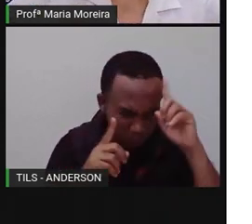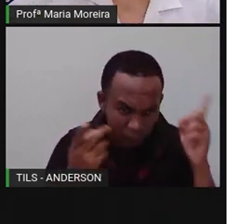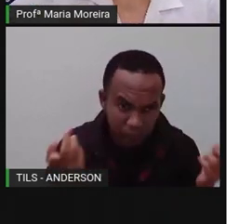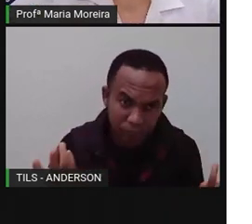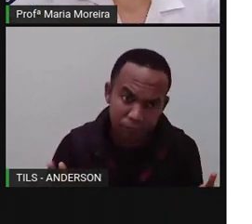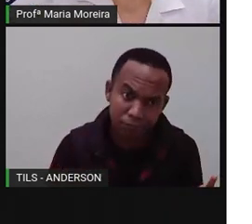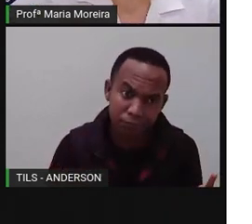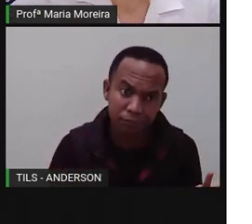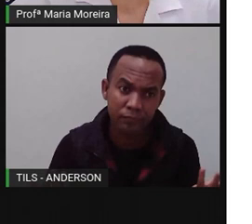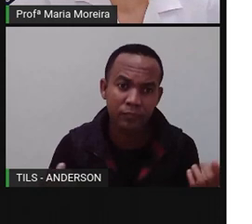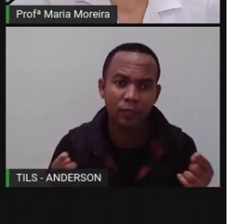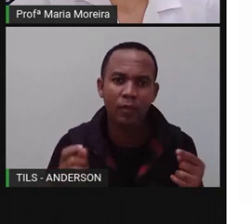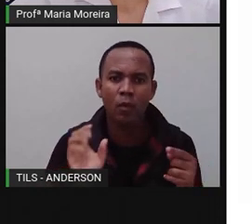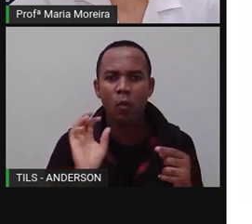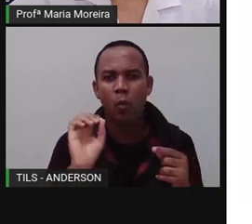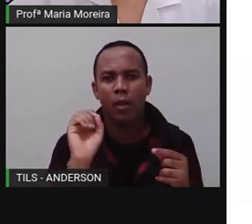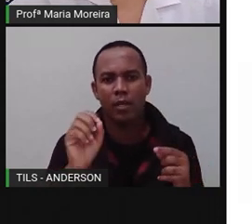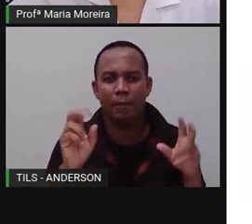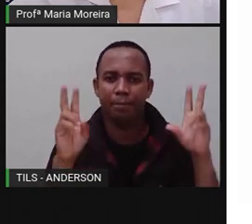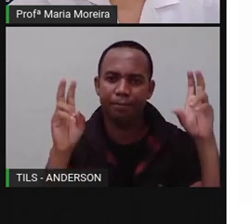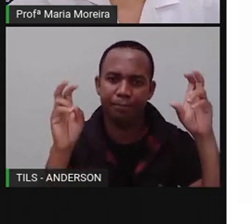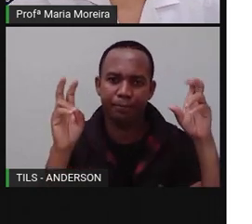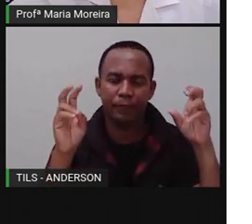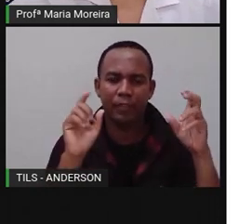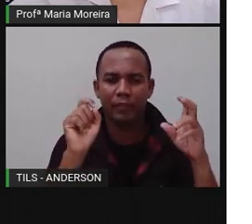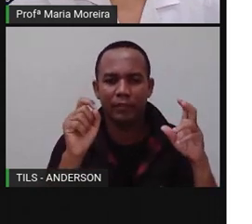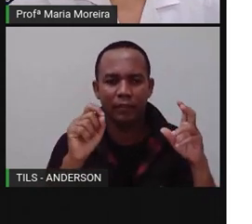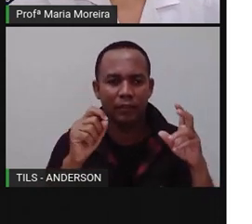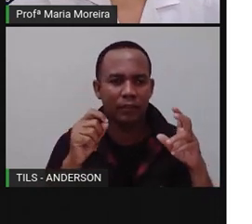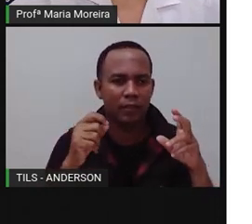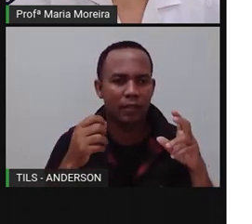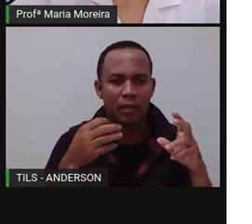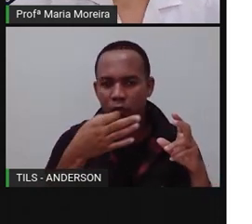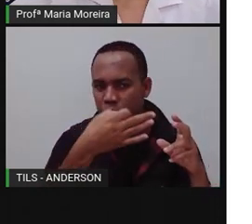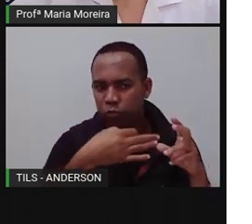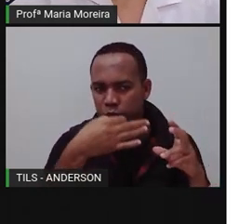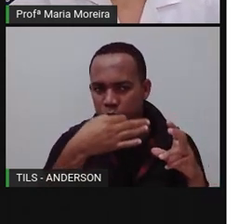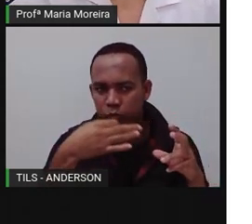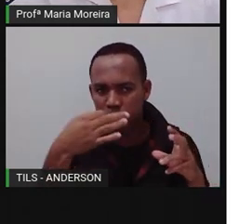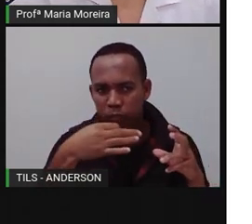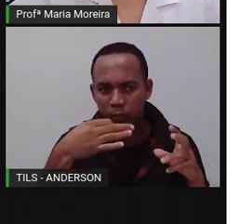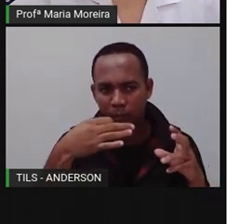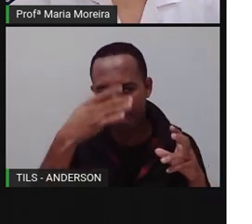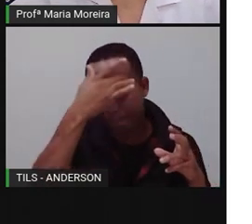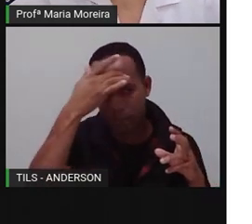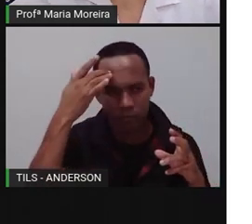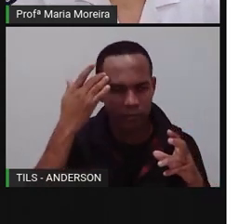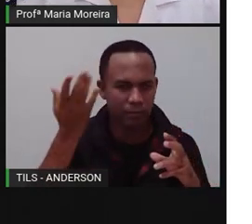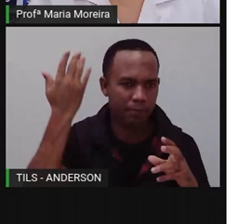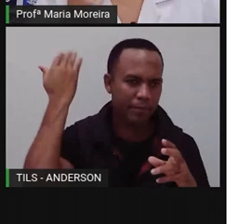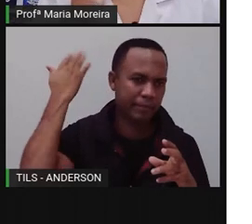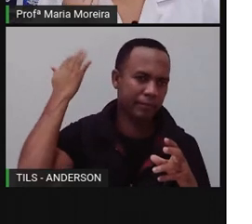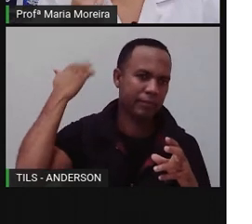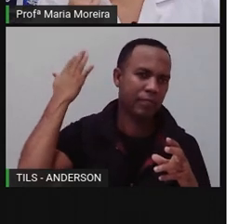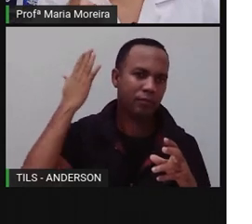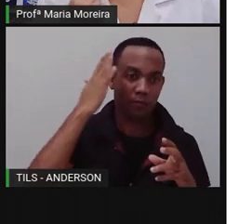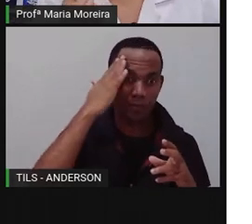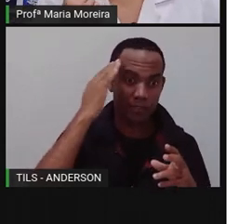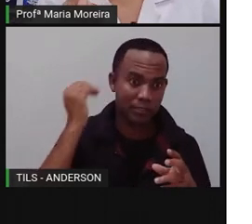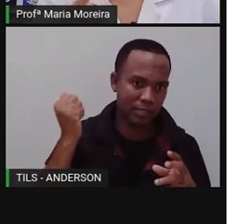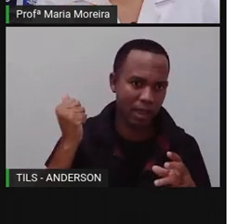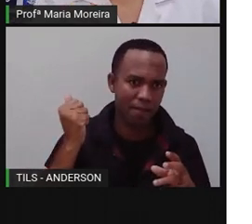Lendas, né, são narrativas transmitidas oralmente, né, pelas pessoas. Então é o que é a